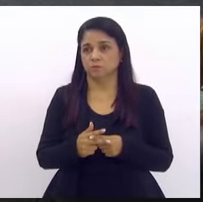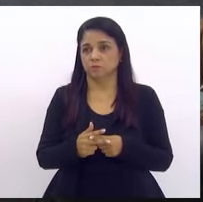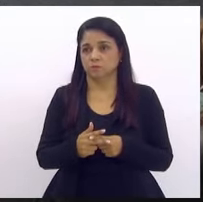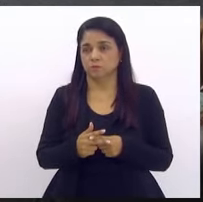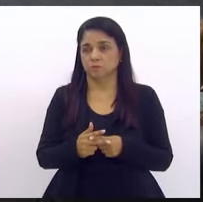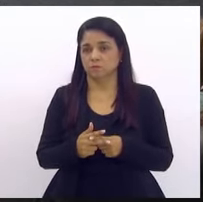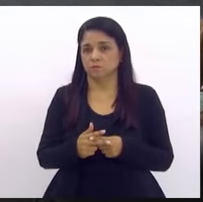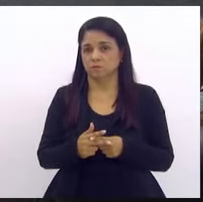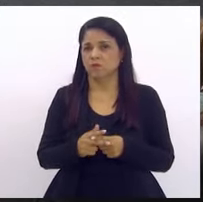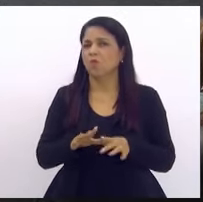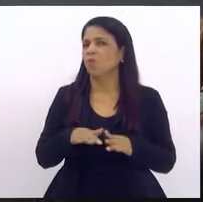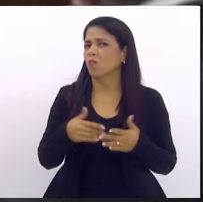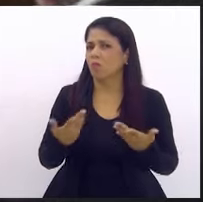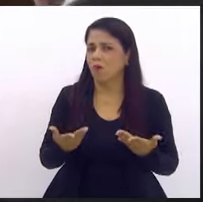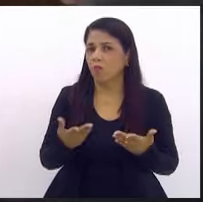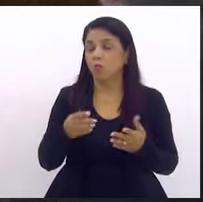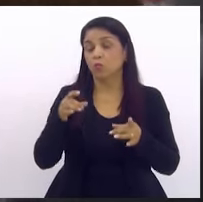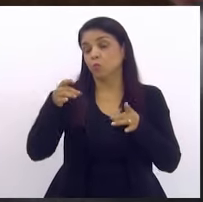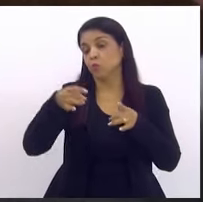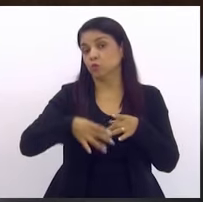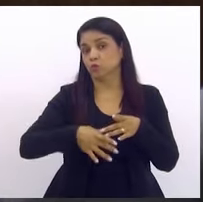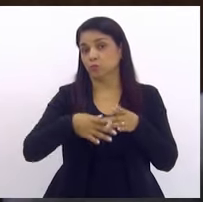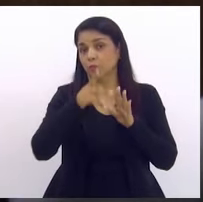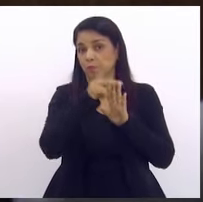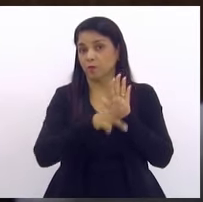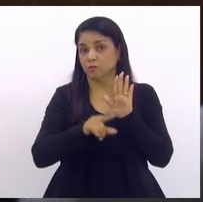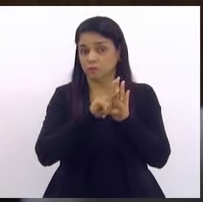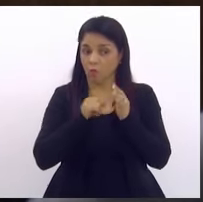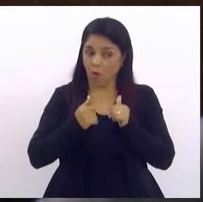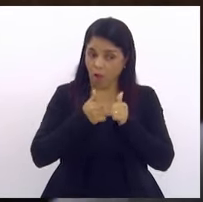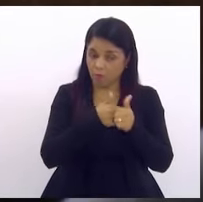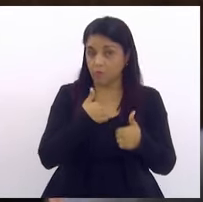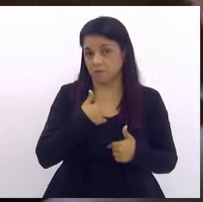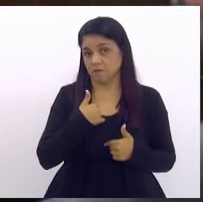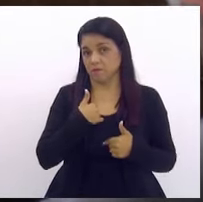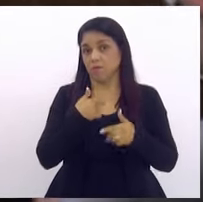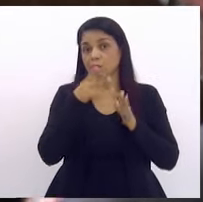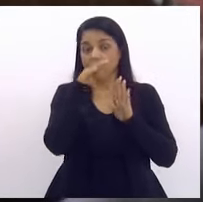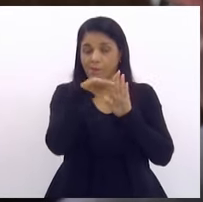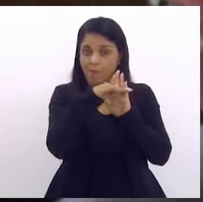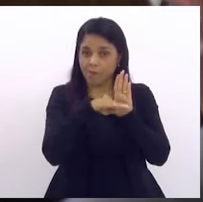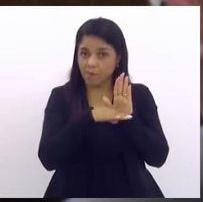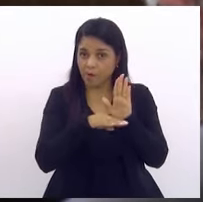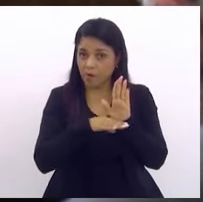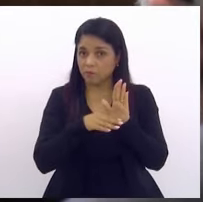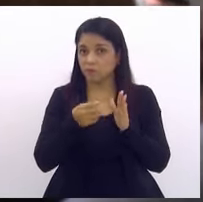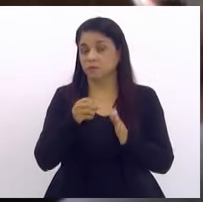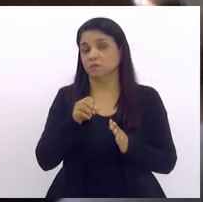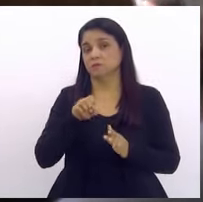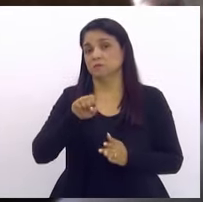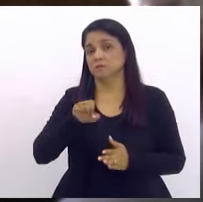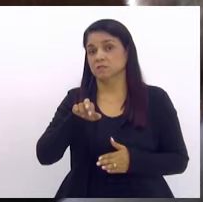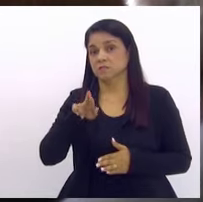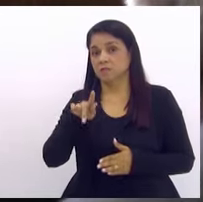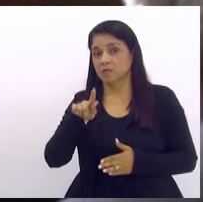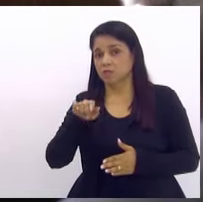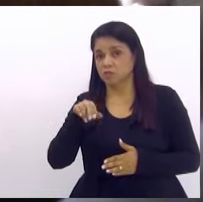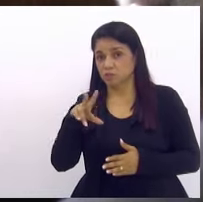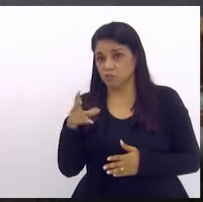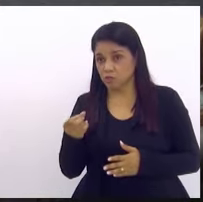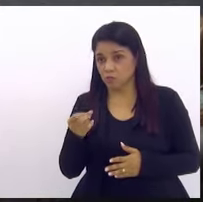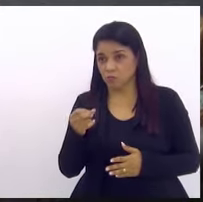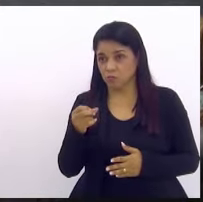Qual, deputado, perdão? O último, eu estou acompanhando. Na pauta do doutor Serginho, está pela Magé? Manutenção. De Magé, não. Presidente.